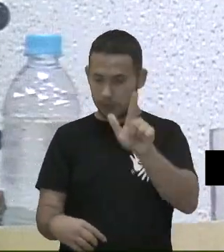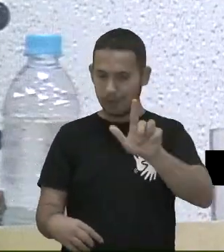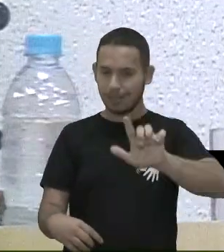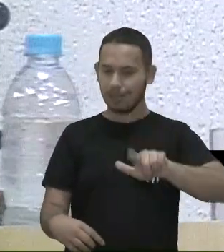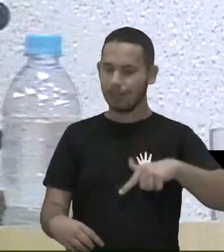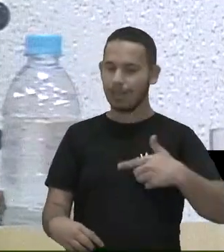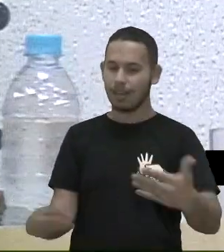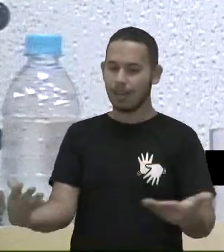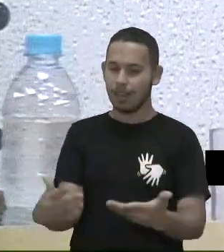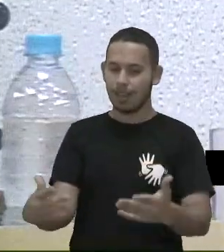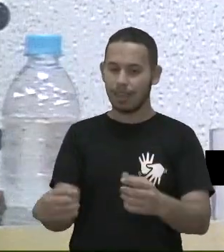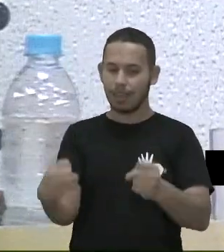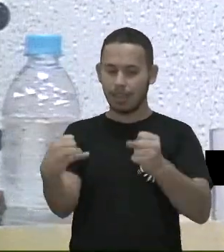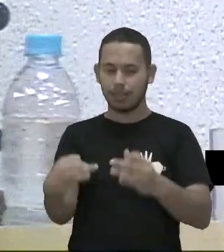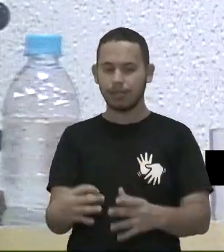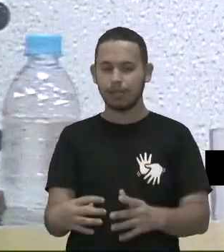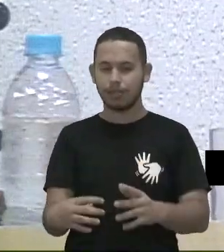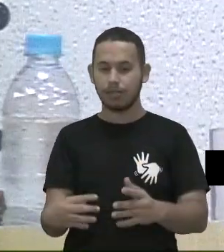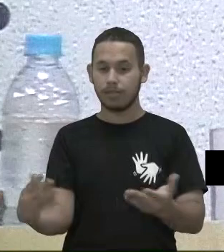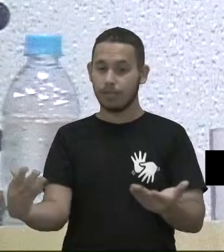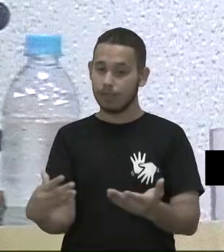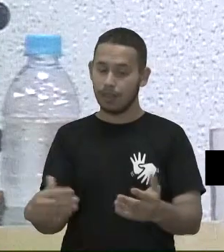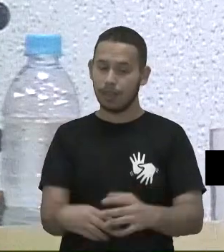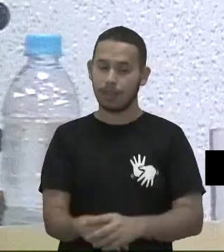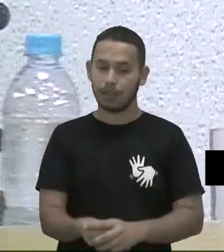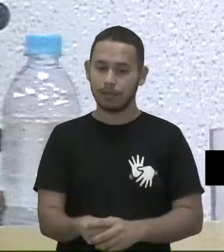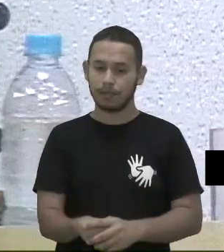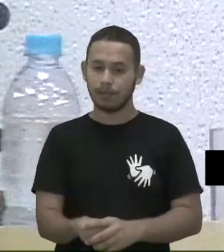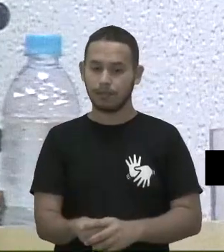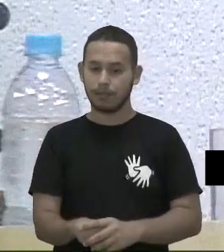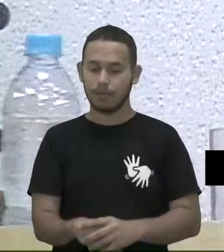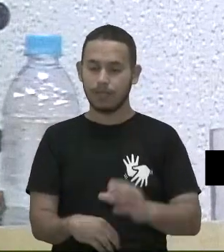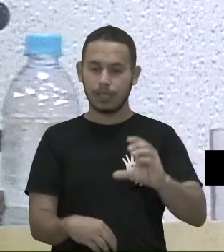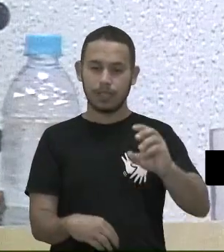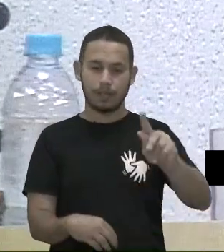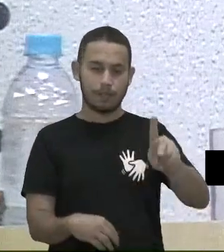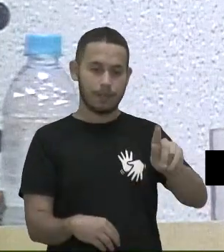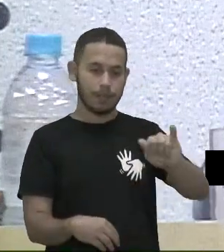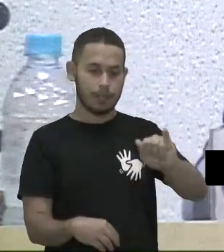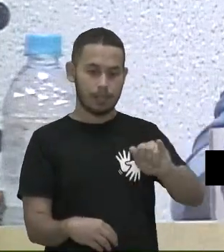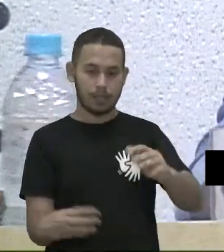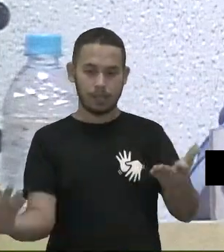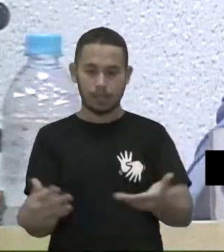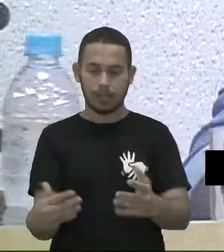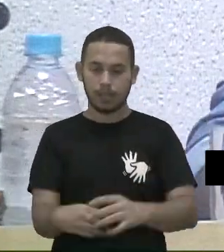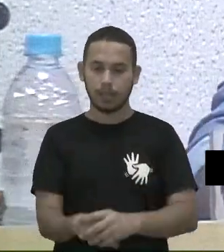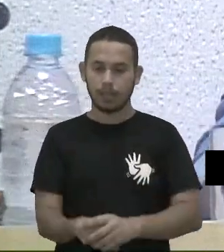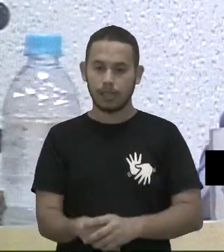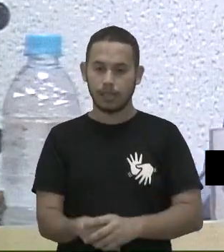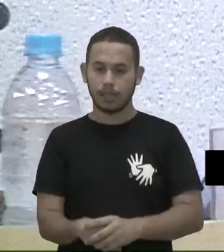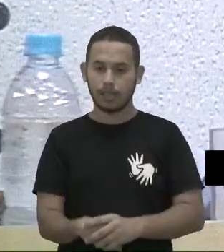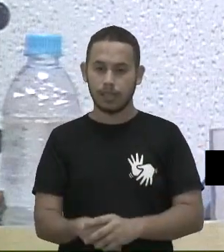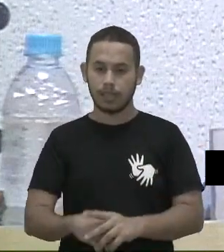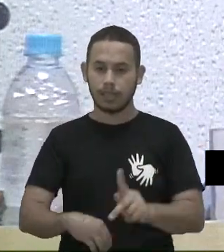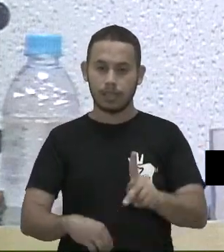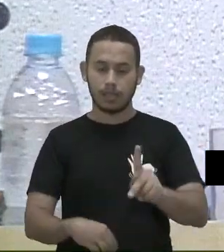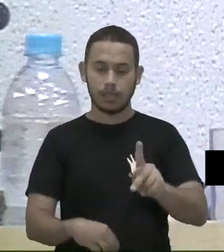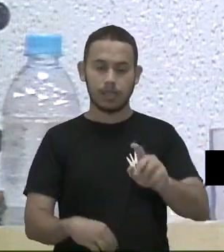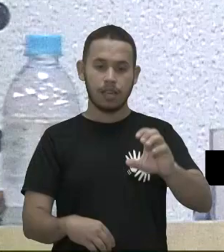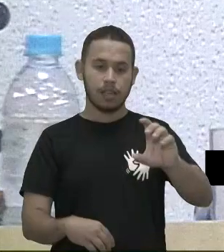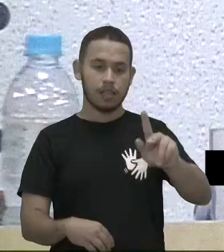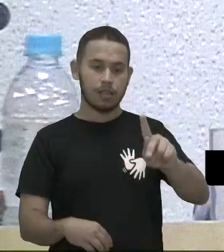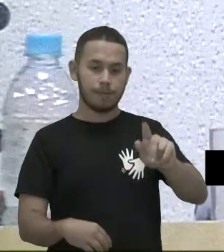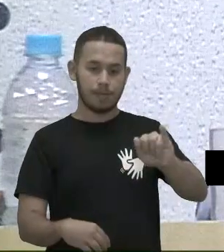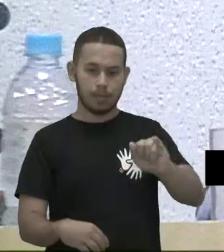justificaram estarão recebendo via judicial através da CPI, através dessa casa. A CPI é algo sério, é um